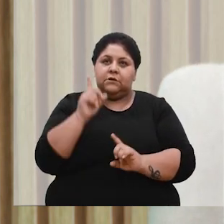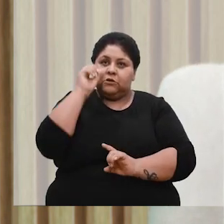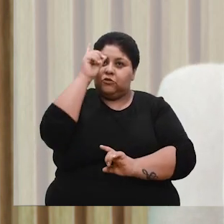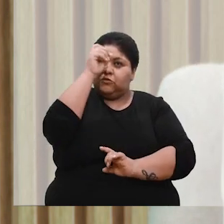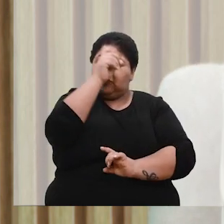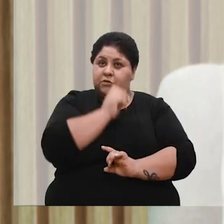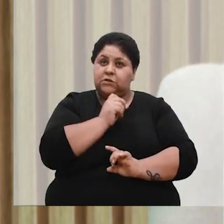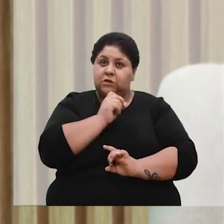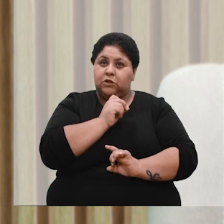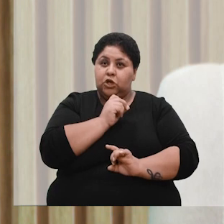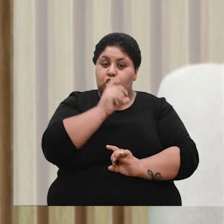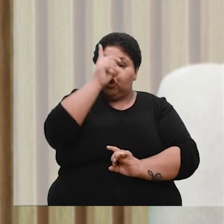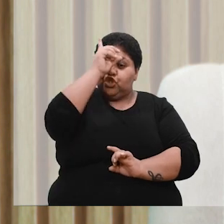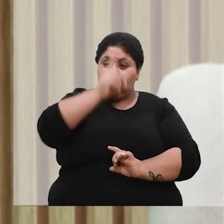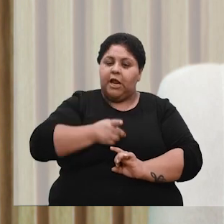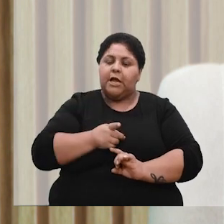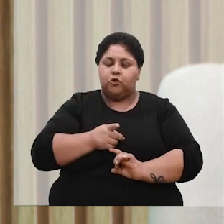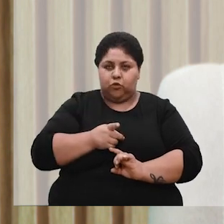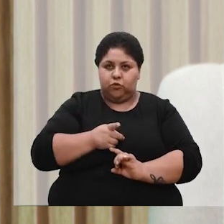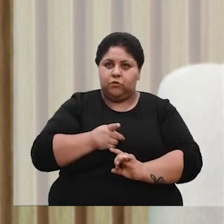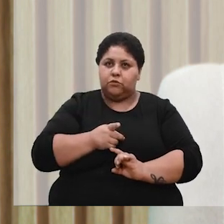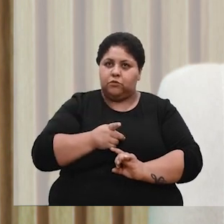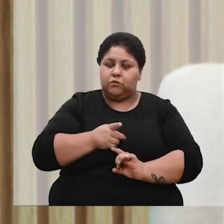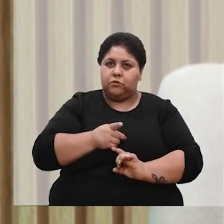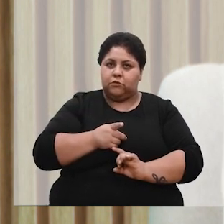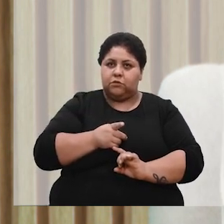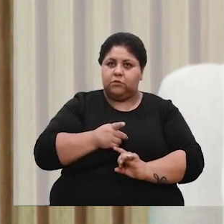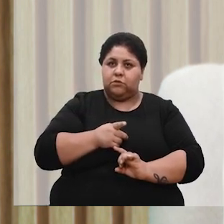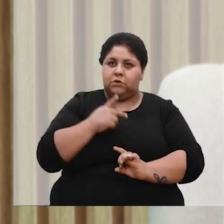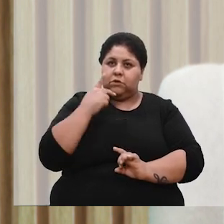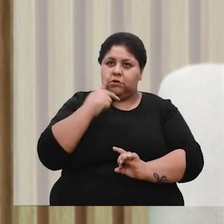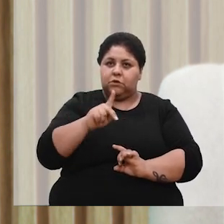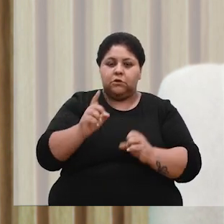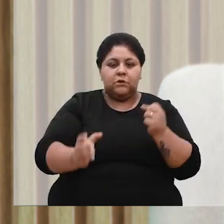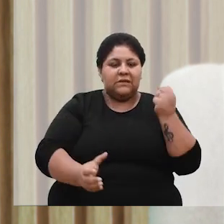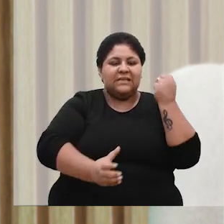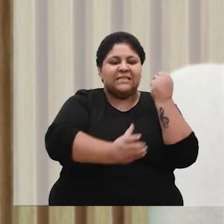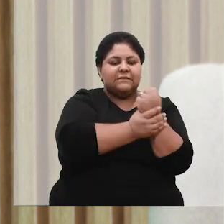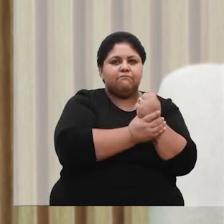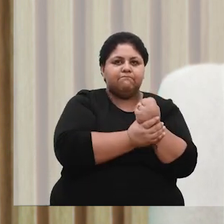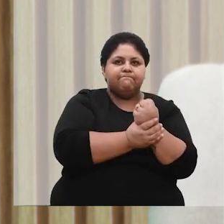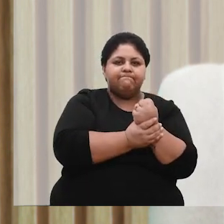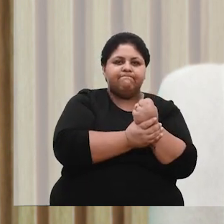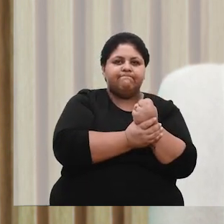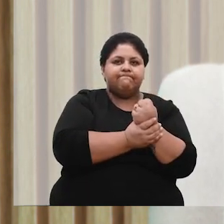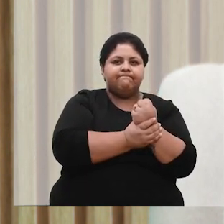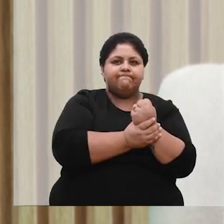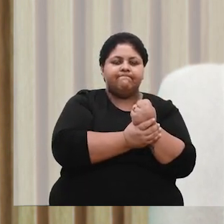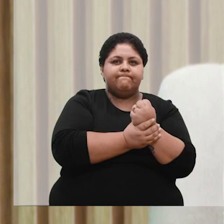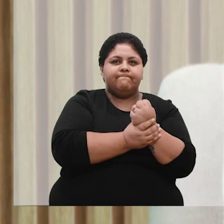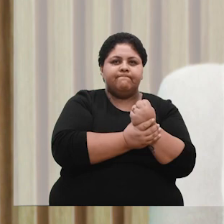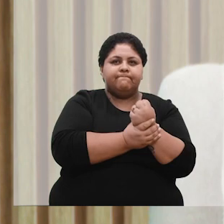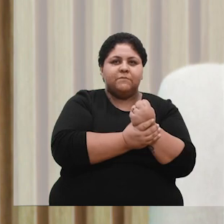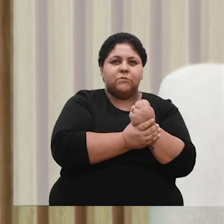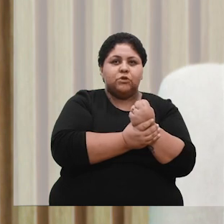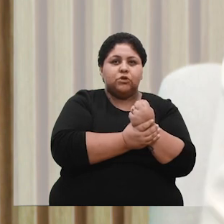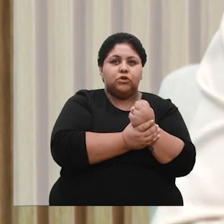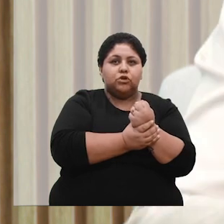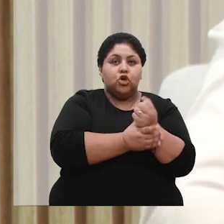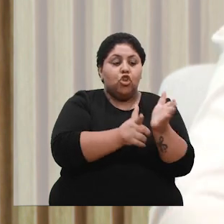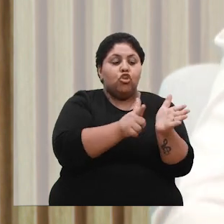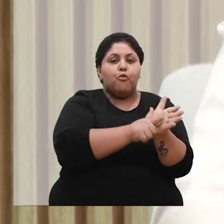com muita dificuldade nessa questão dos seus direitos, né? De que os seus direitos são garantidos,